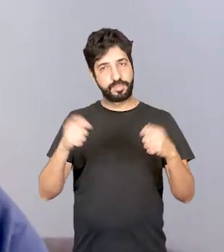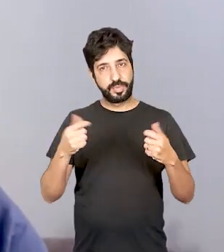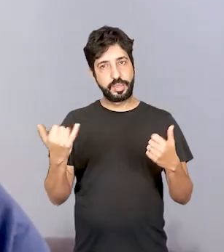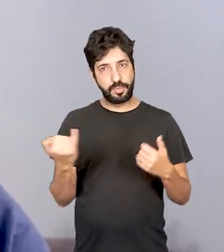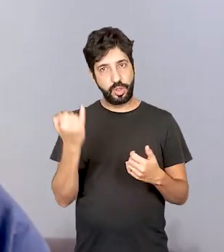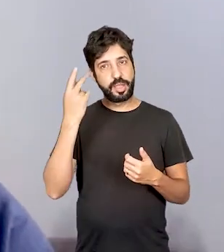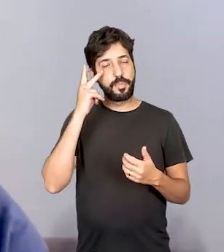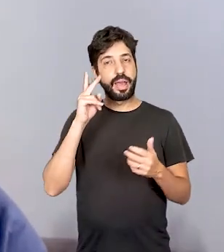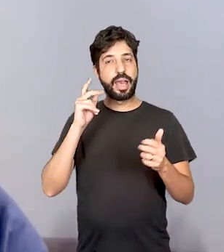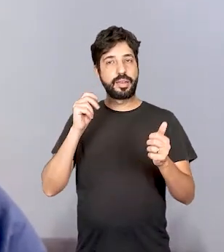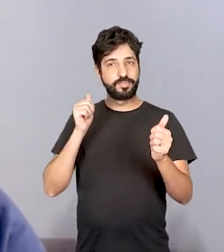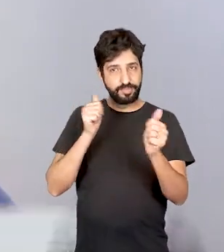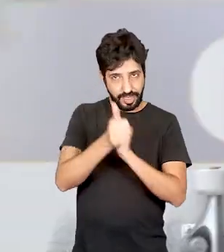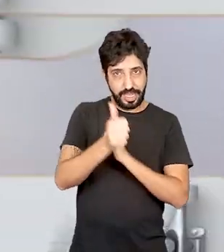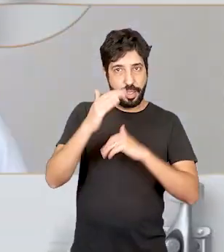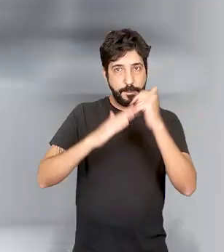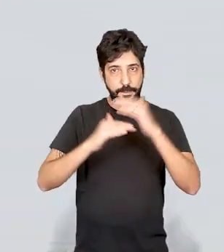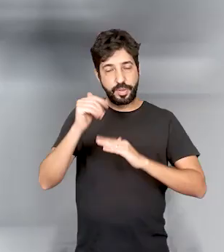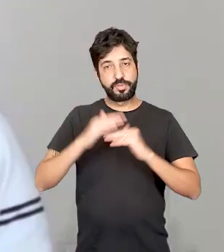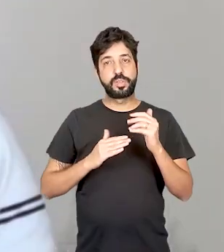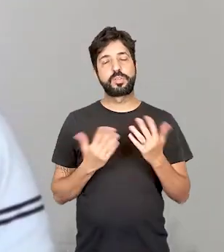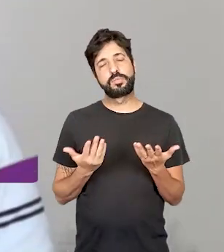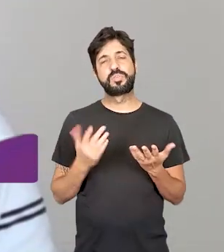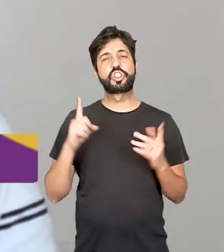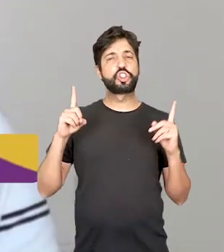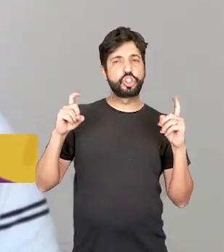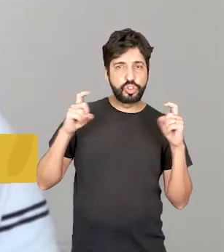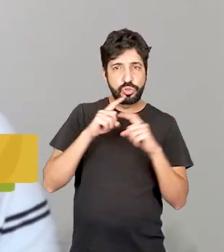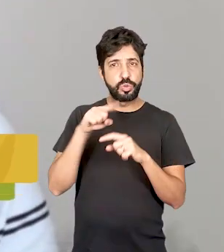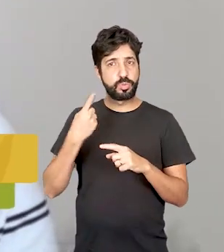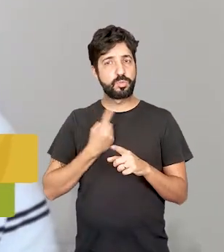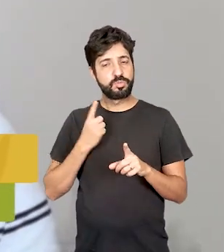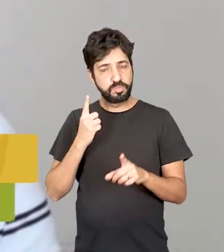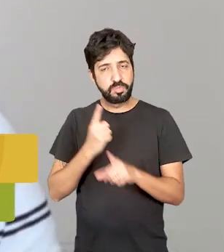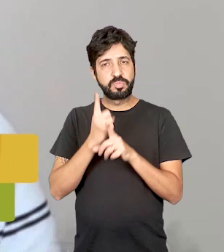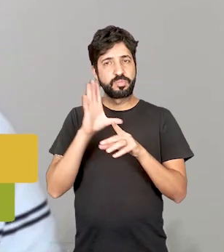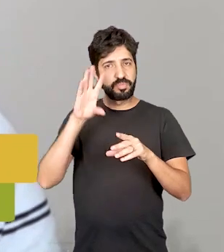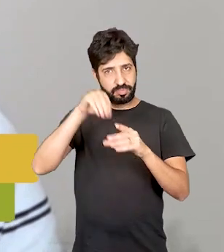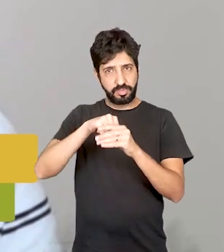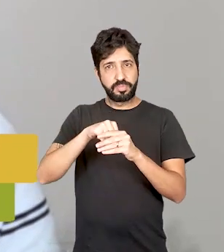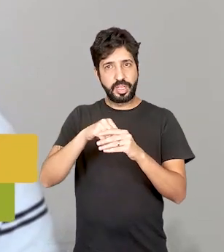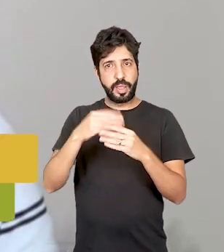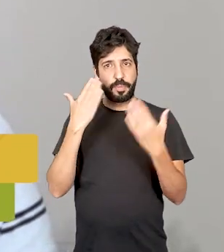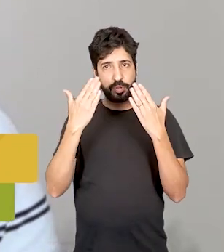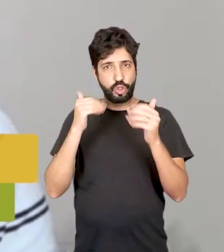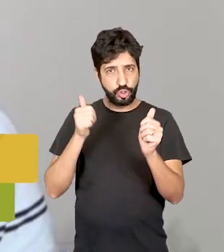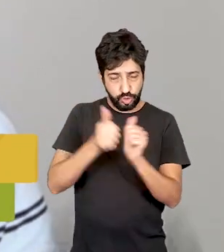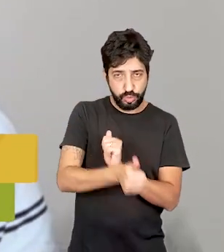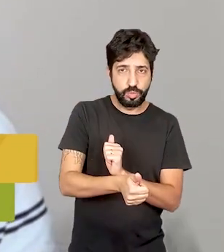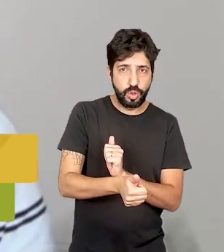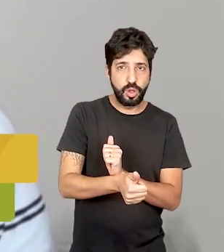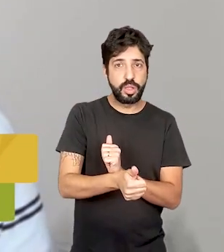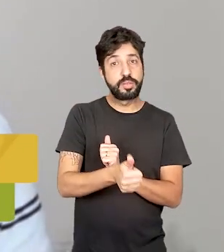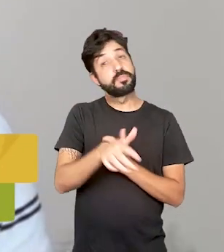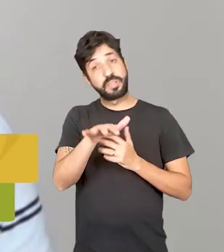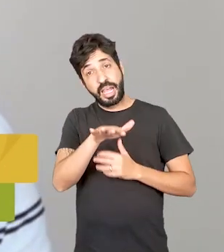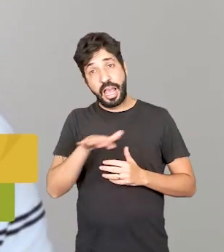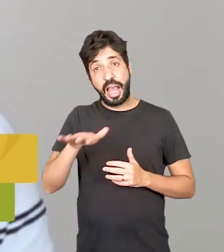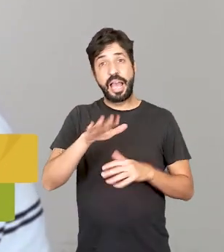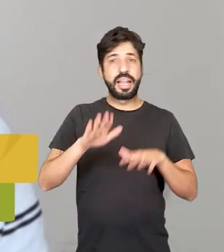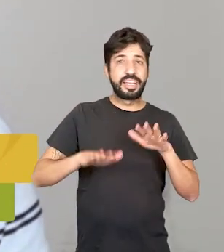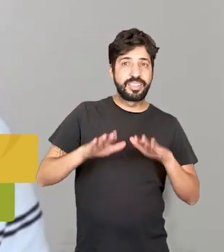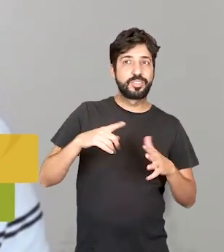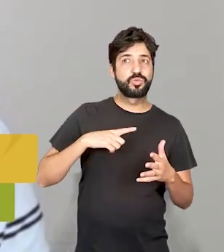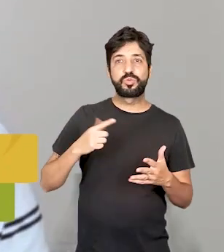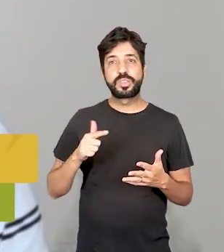necessários para o atleta profissional. E as dificuldades que nós dentro da psicologia do esporte encontramos, por não ser uma área em que muitas